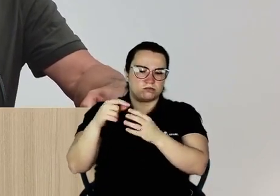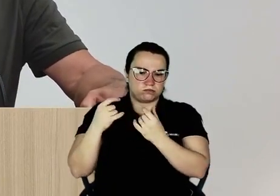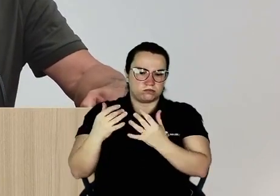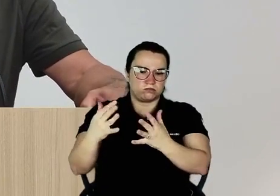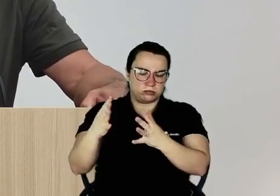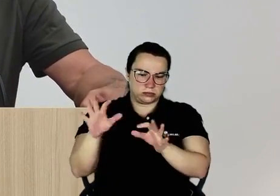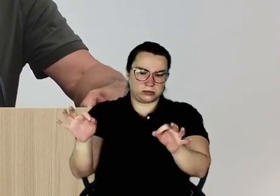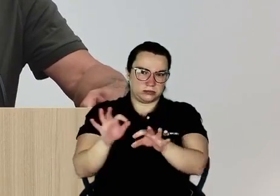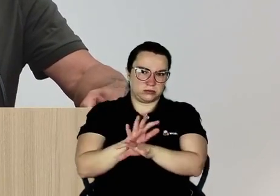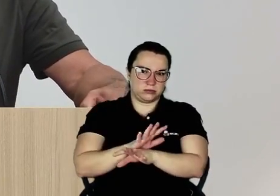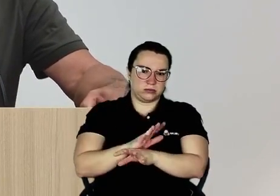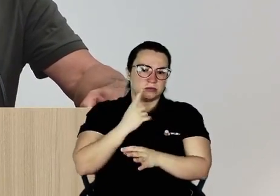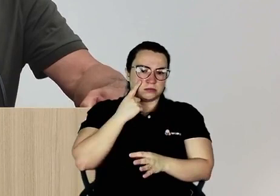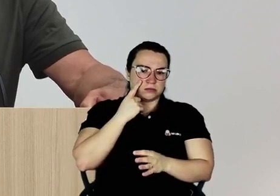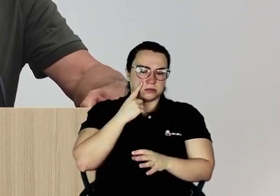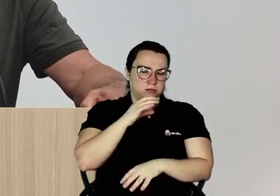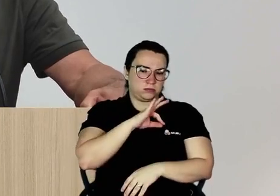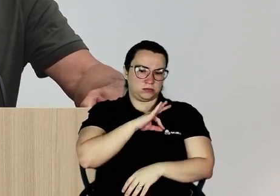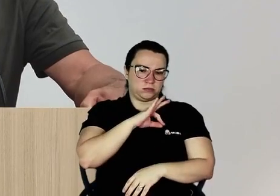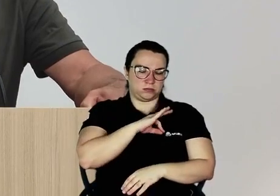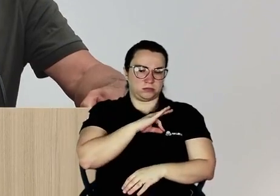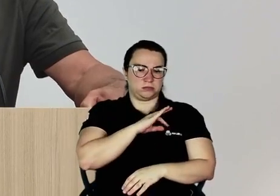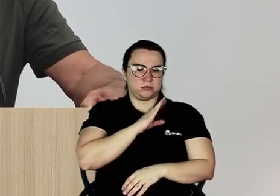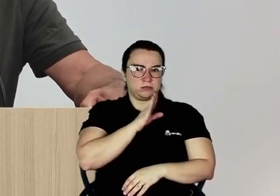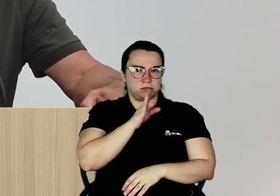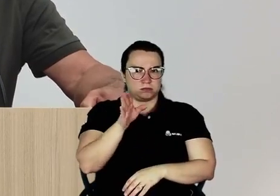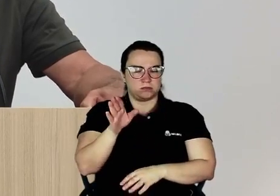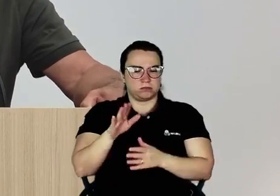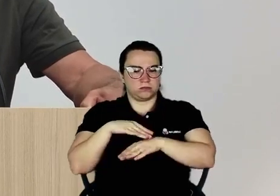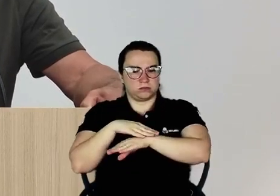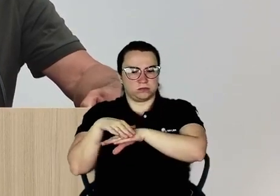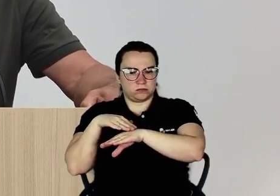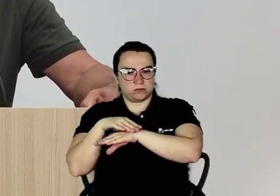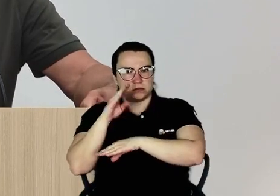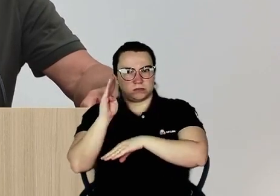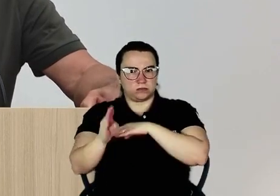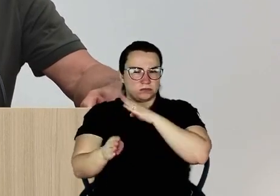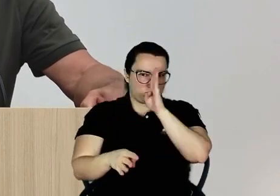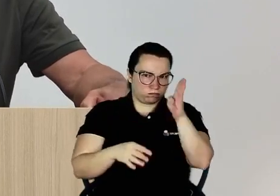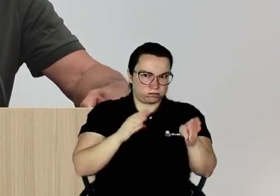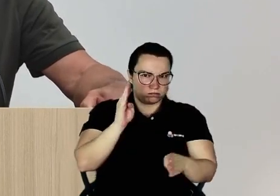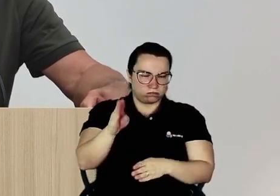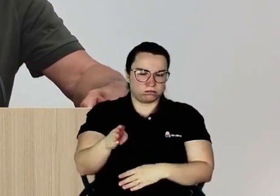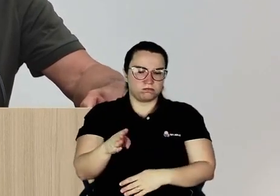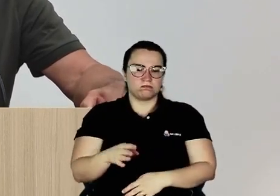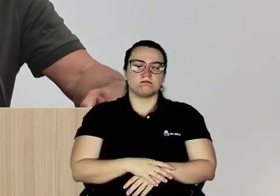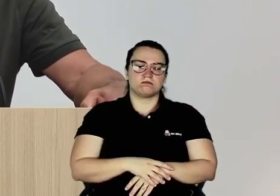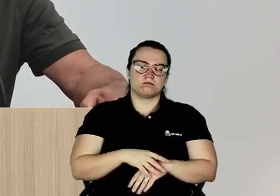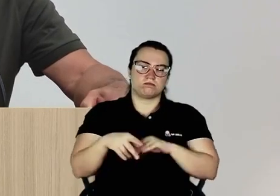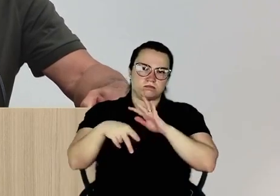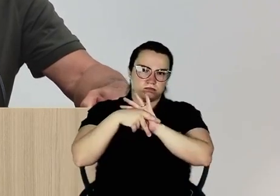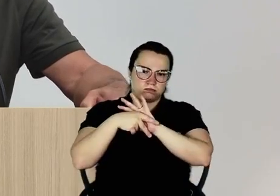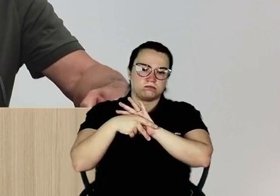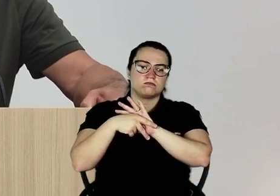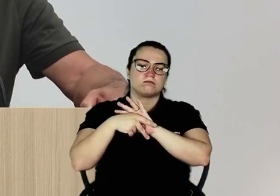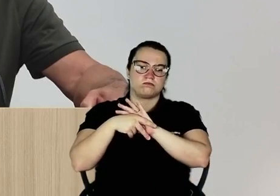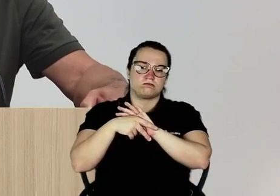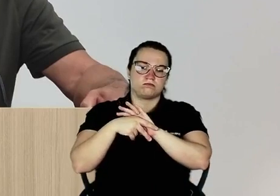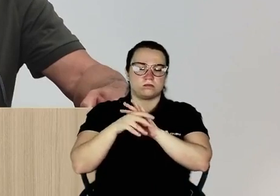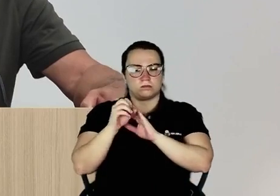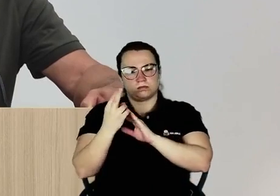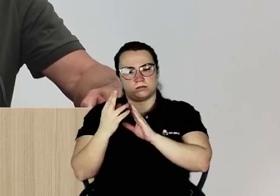que a Patrulha Rural possa estar conversando diretamente com os senhores proprietários ou moradores da zona